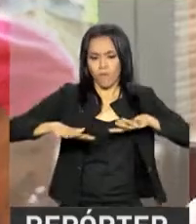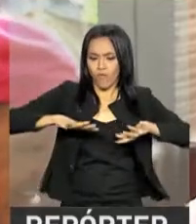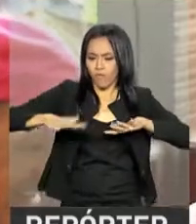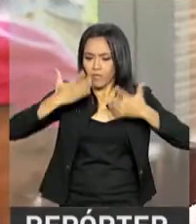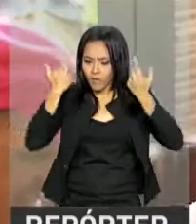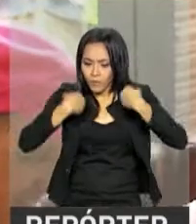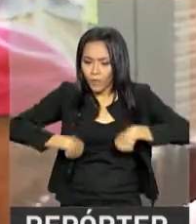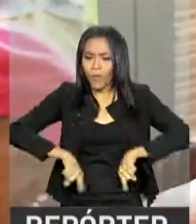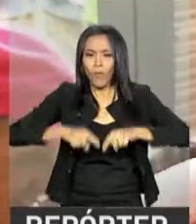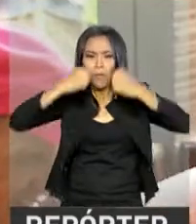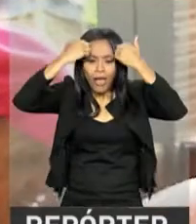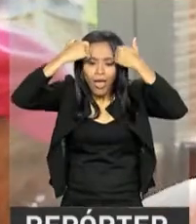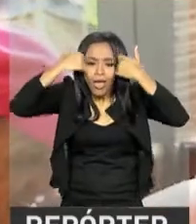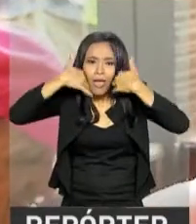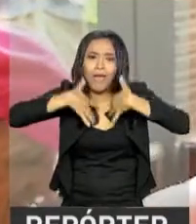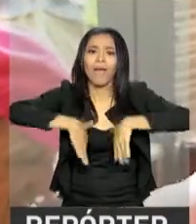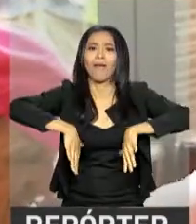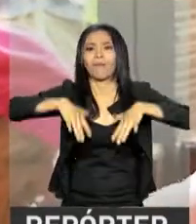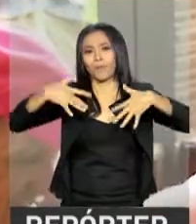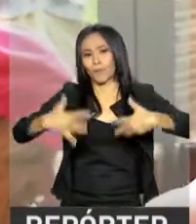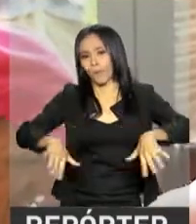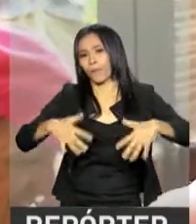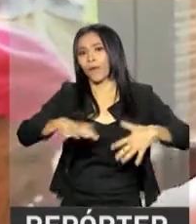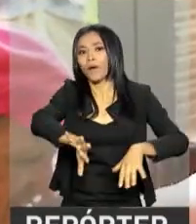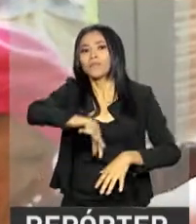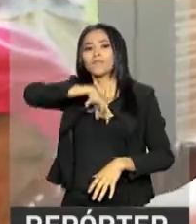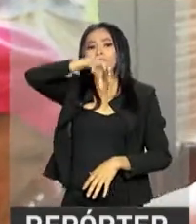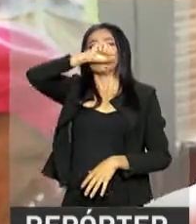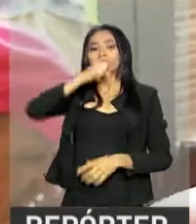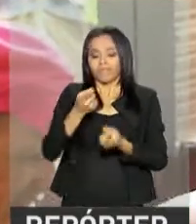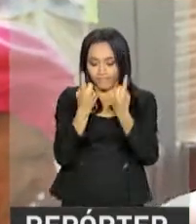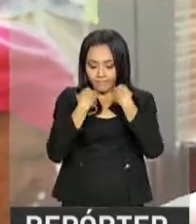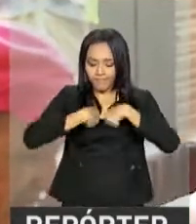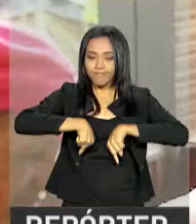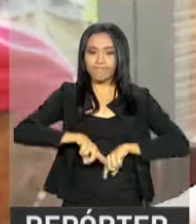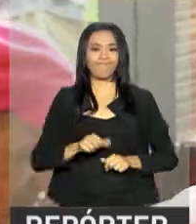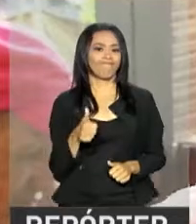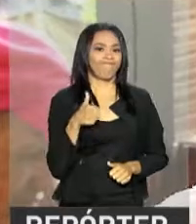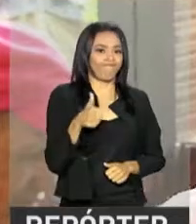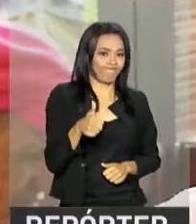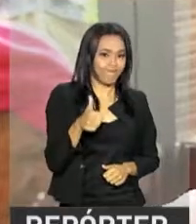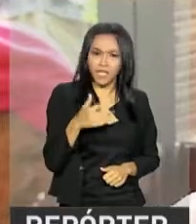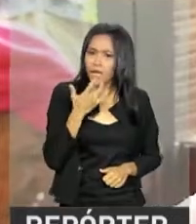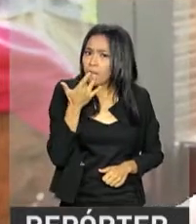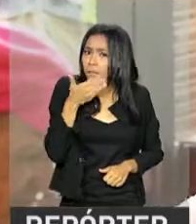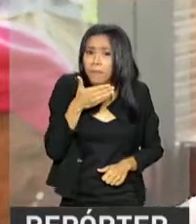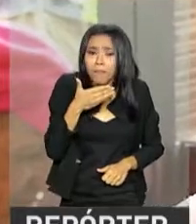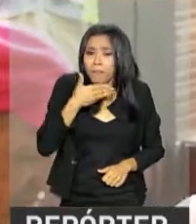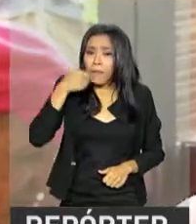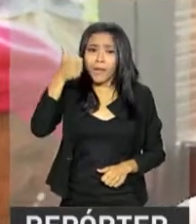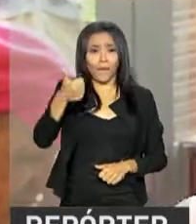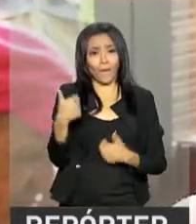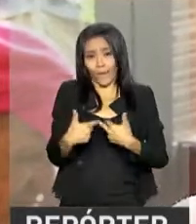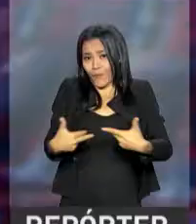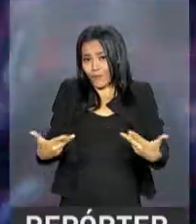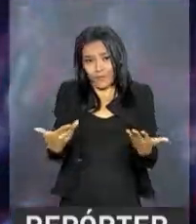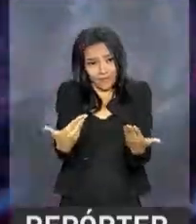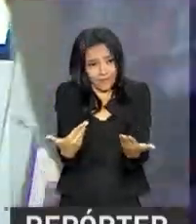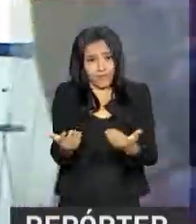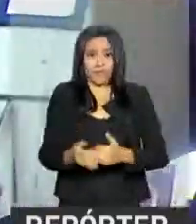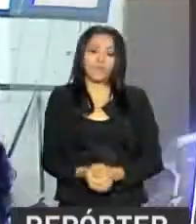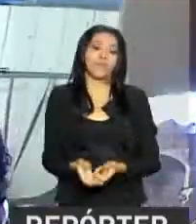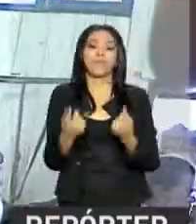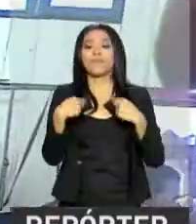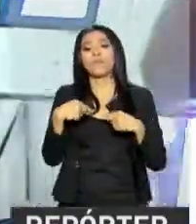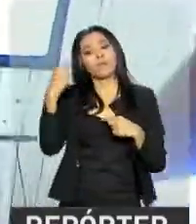corpo, sua, entra oxigênio. Eu acho que a melhor coisa que tem para o idoso é isso. E